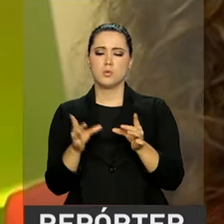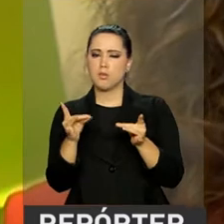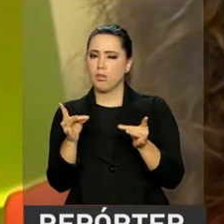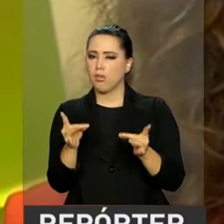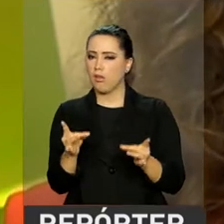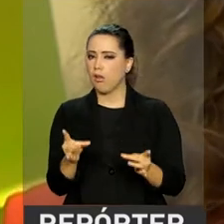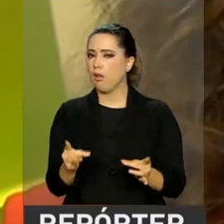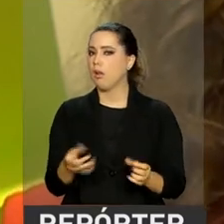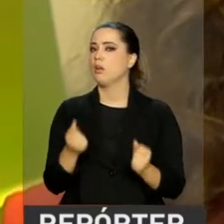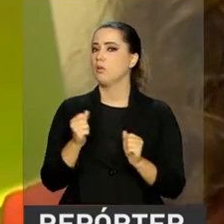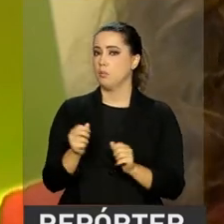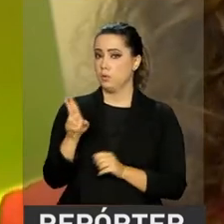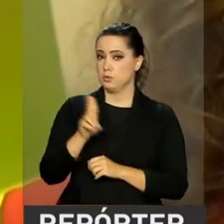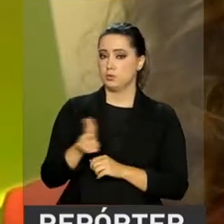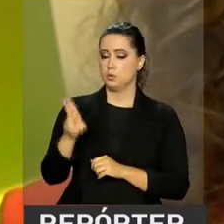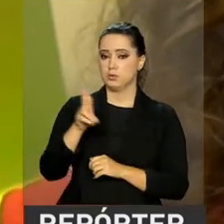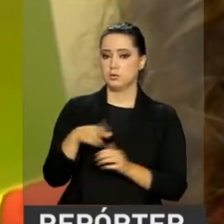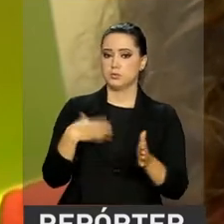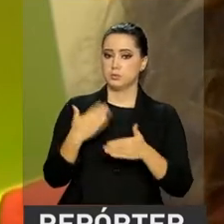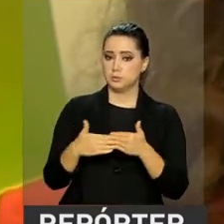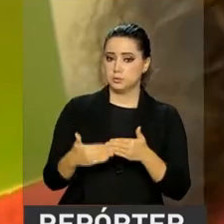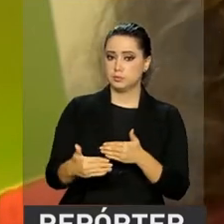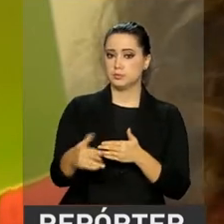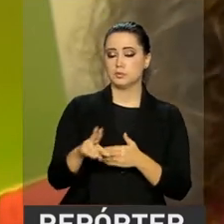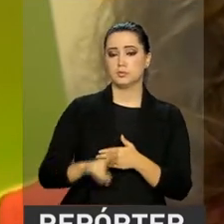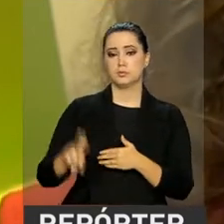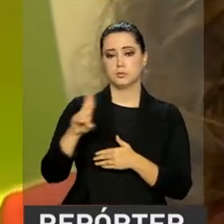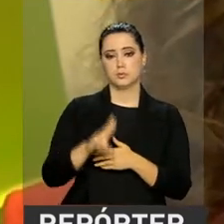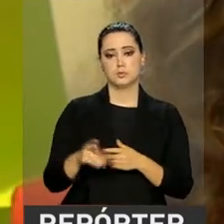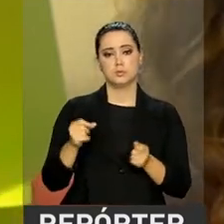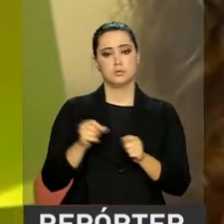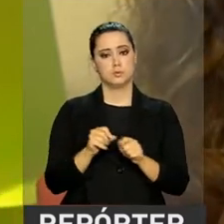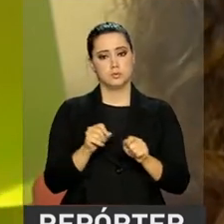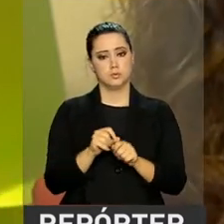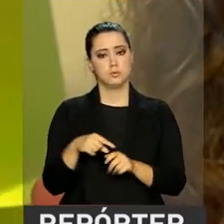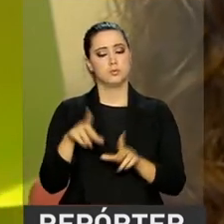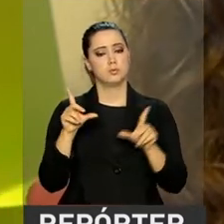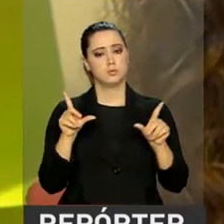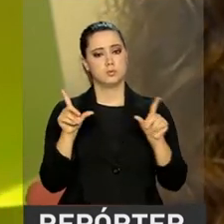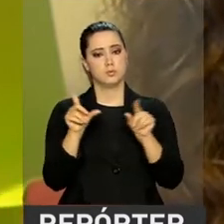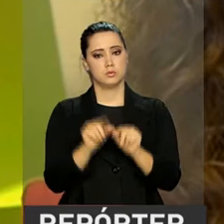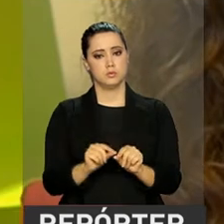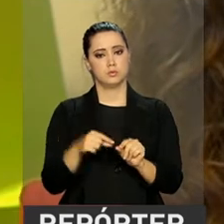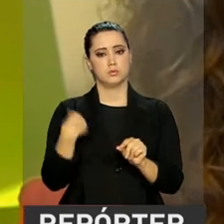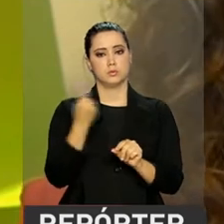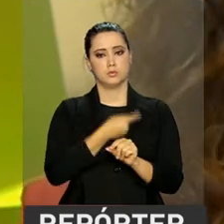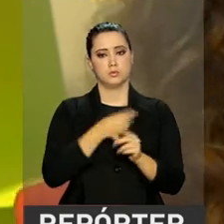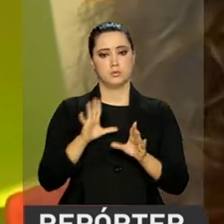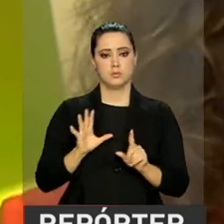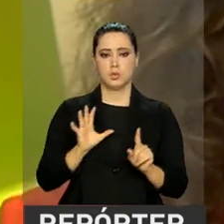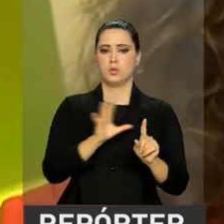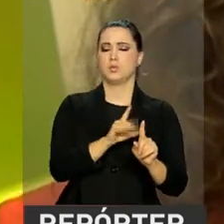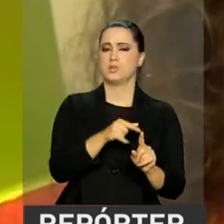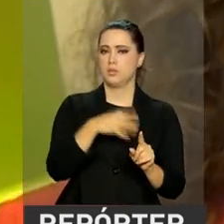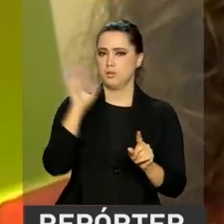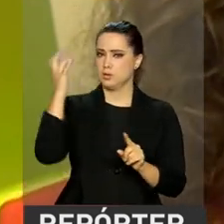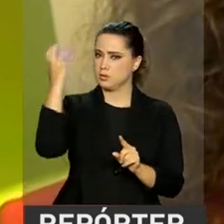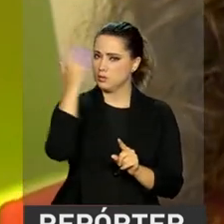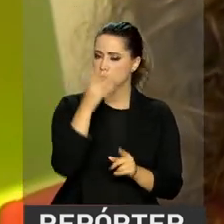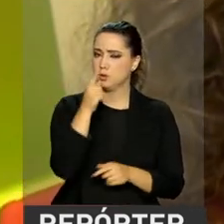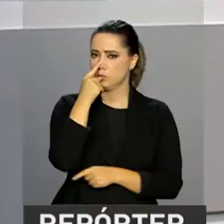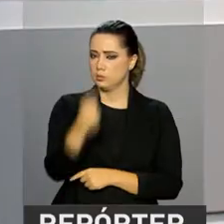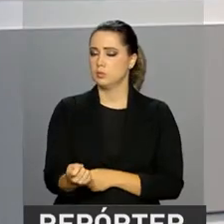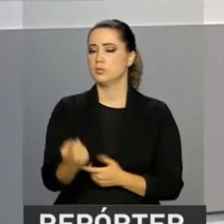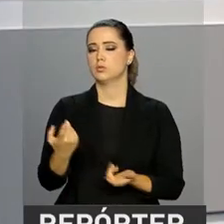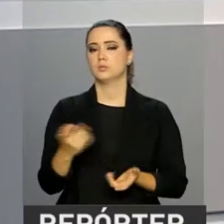que a gente pode passar a praticar, passar a fazer para diminuir o nosso impacto no ambiente com relação ao